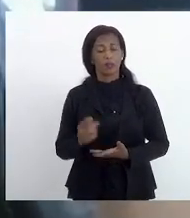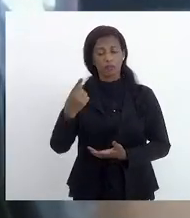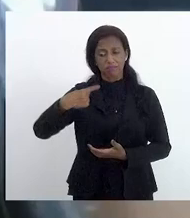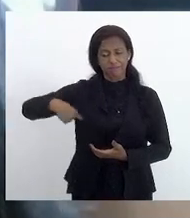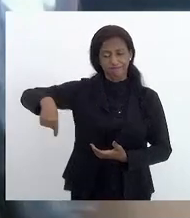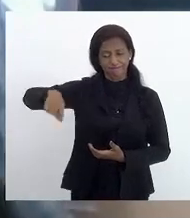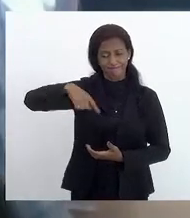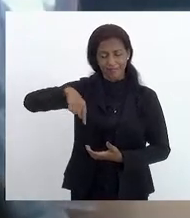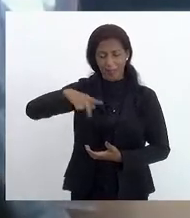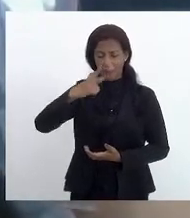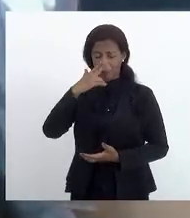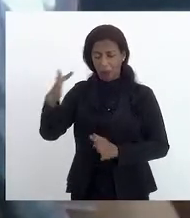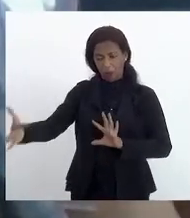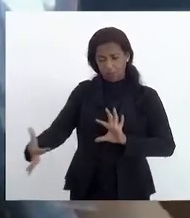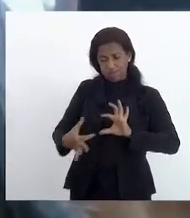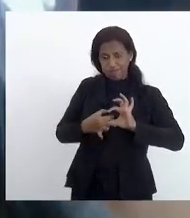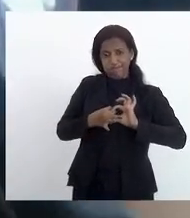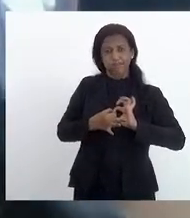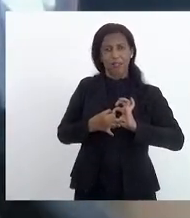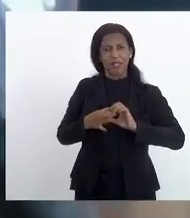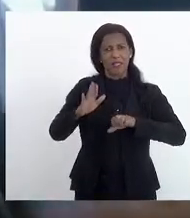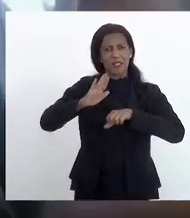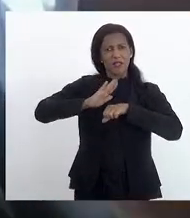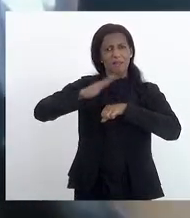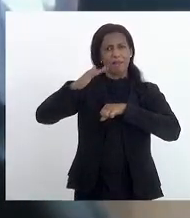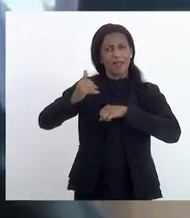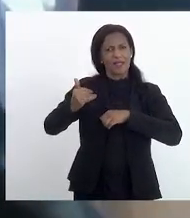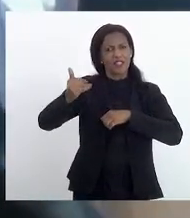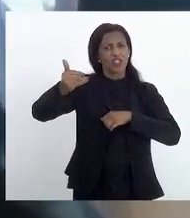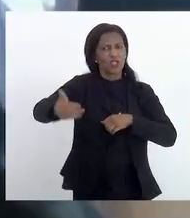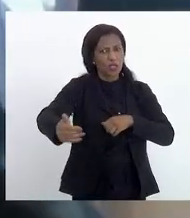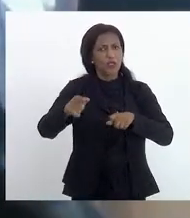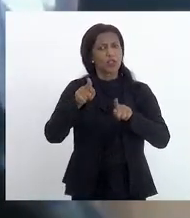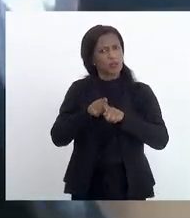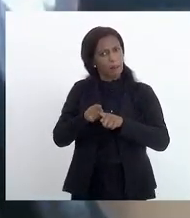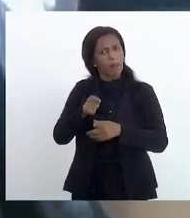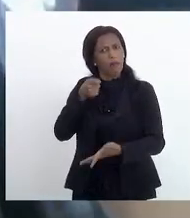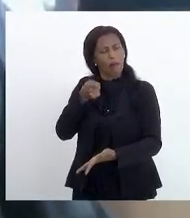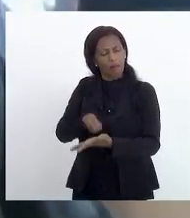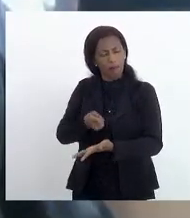nos amarra de mais adiante também tentar